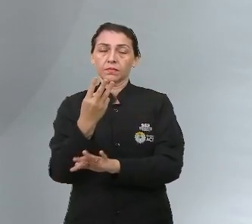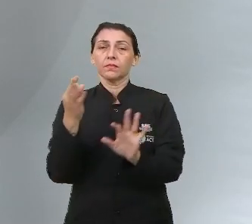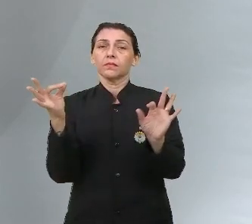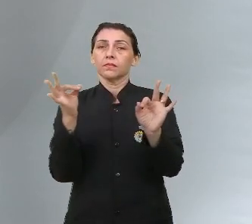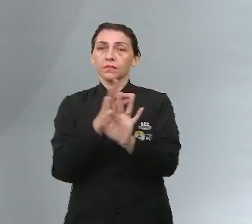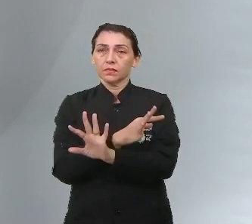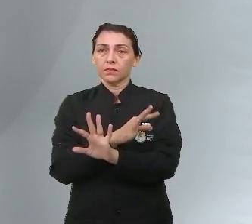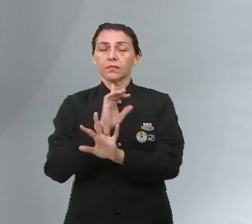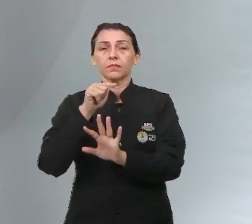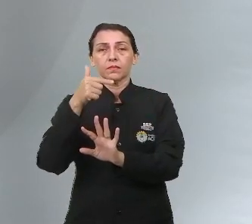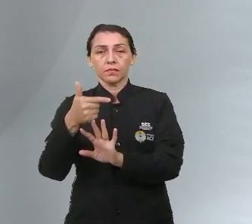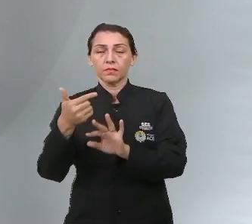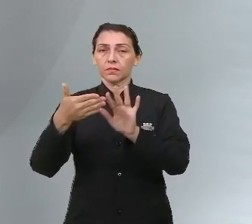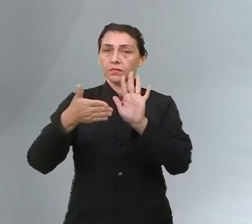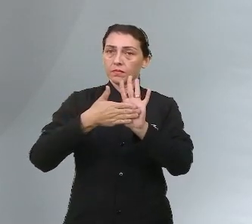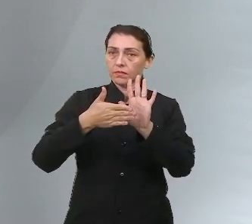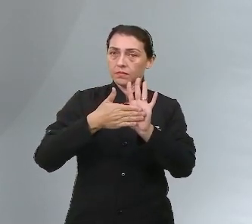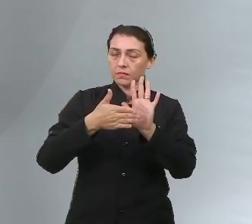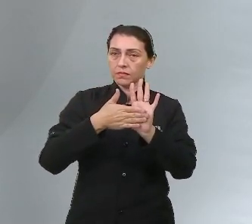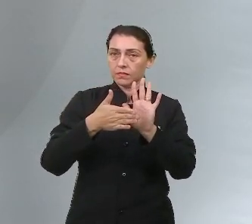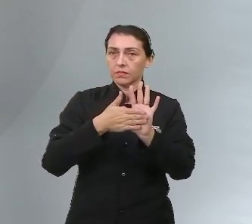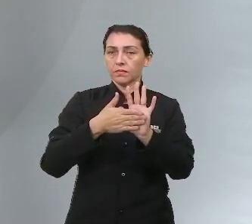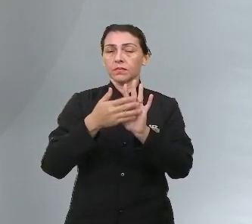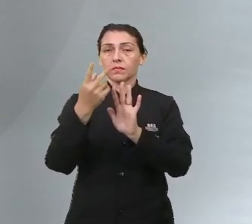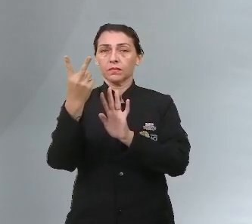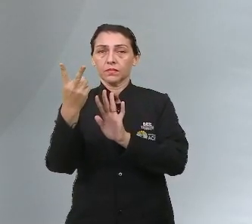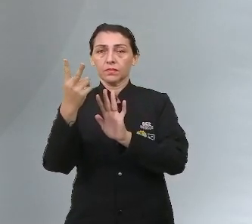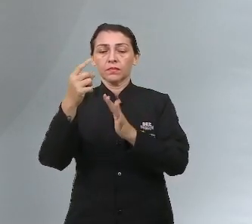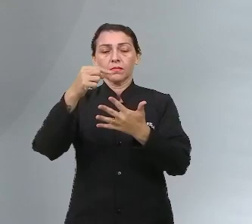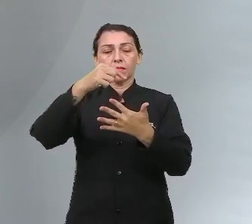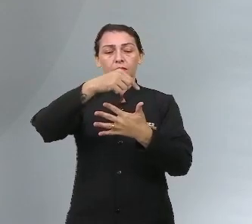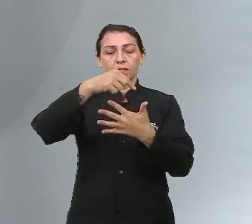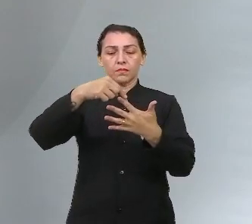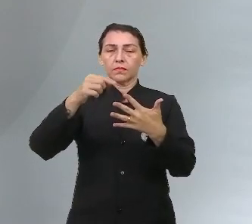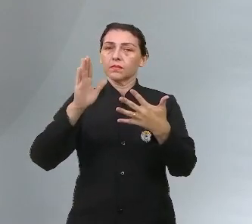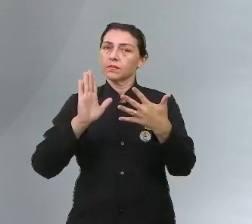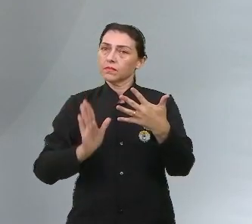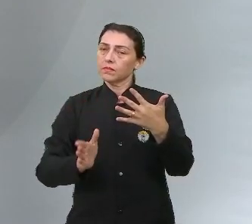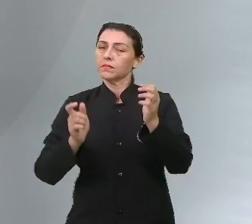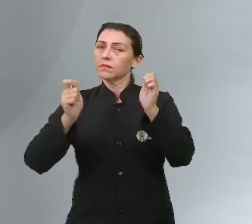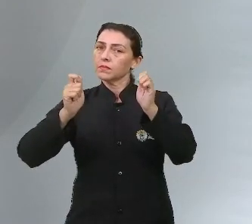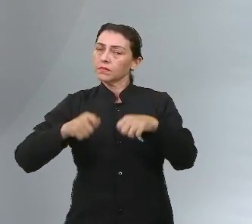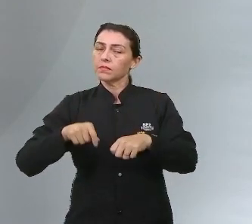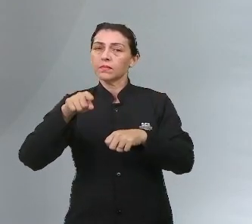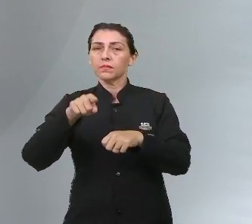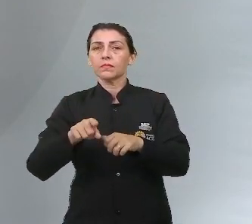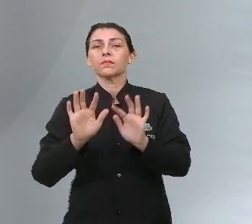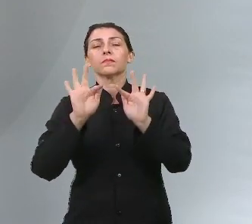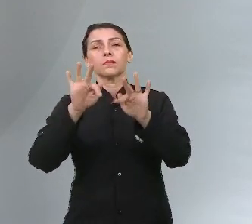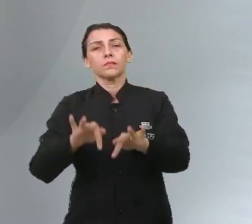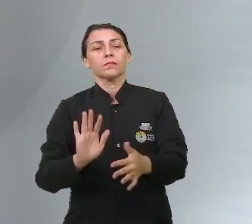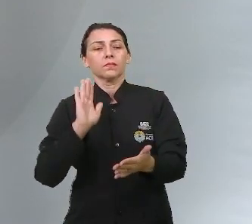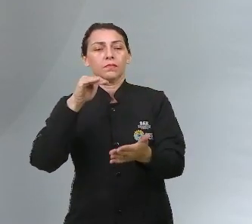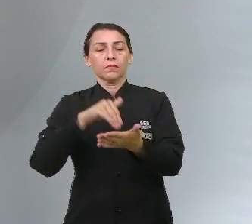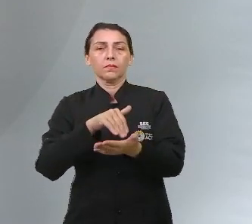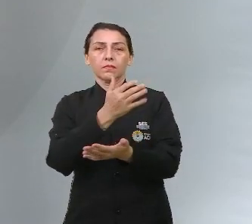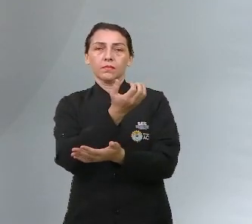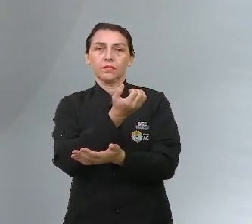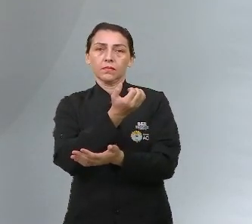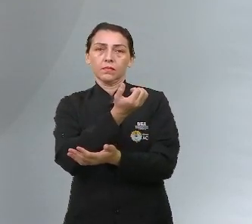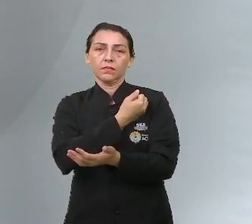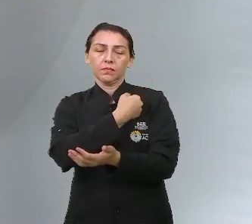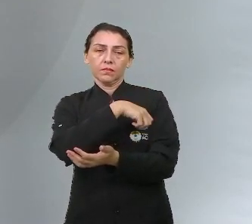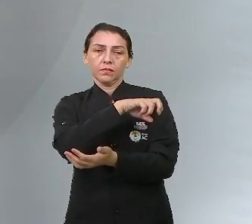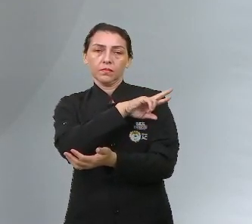completa e outra proposta com pelo menos 2 elementos, já é possível de você fechar a competência de número 3. Né?